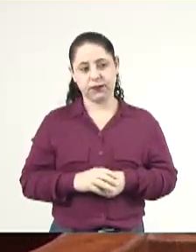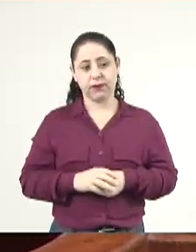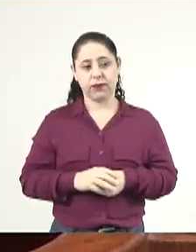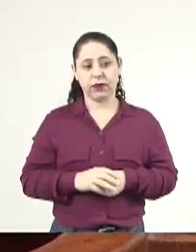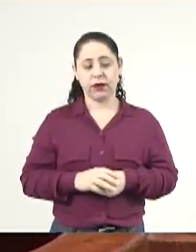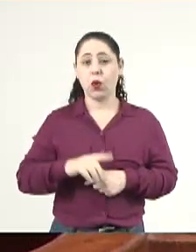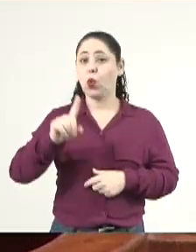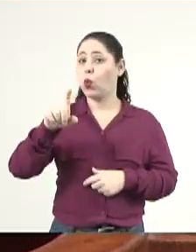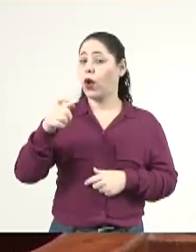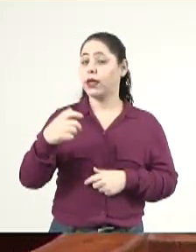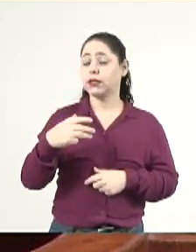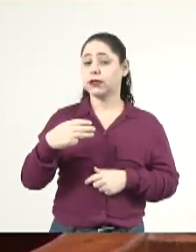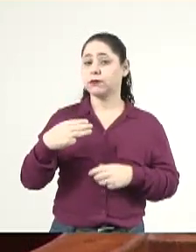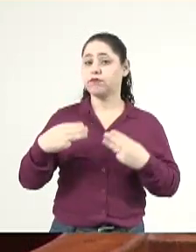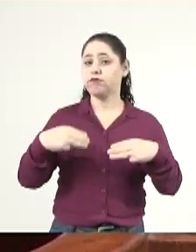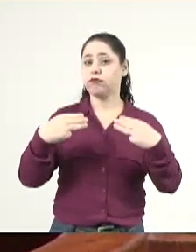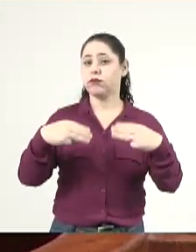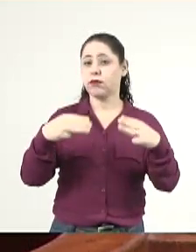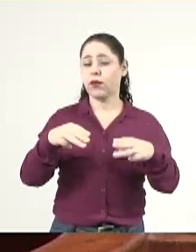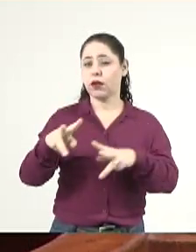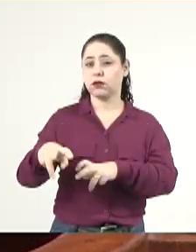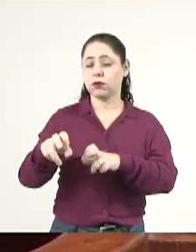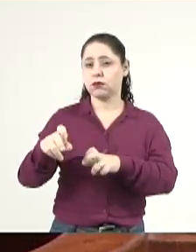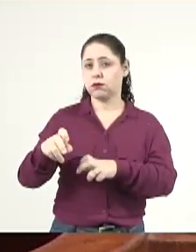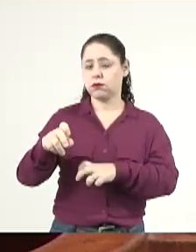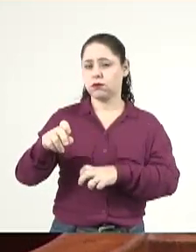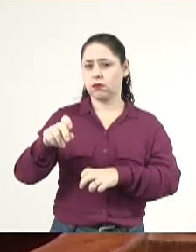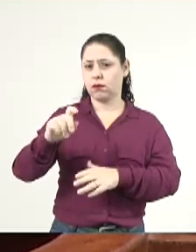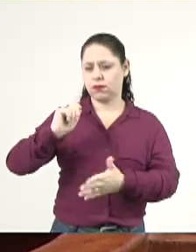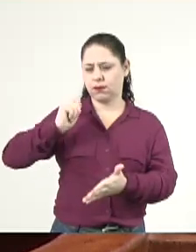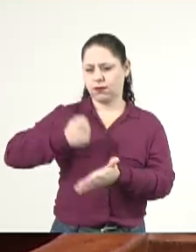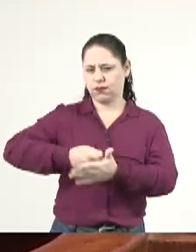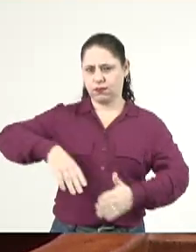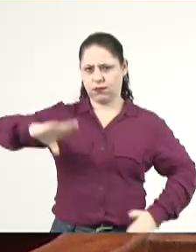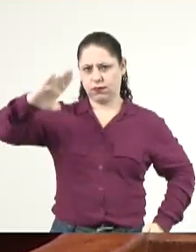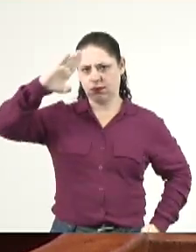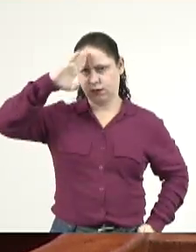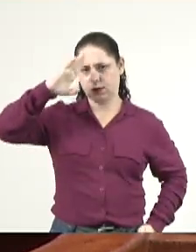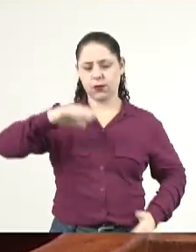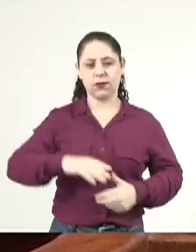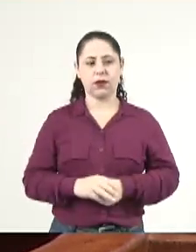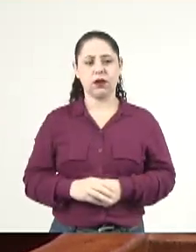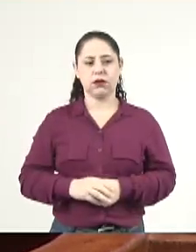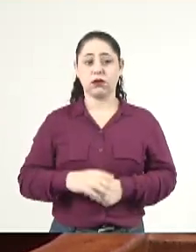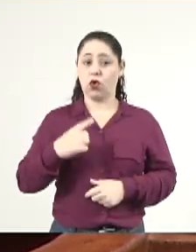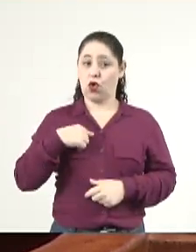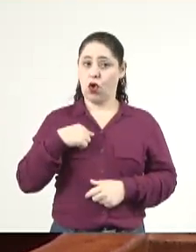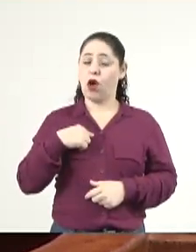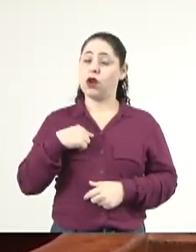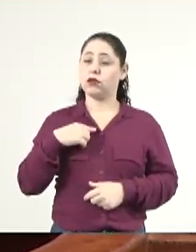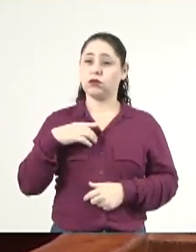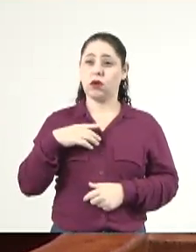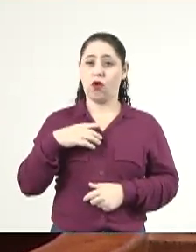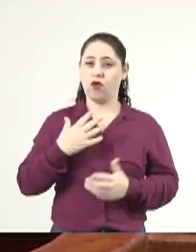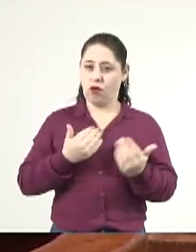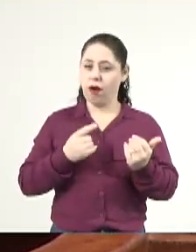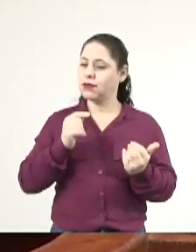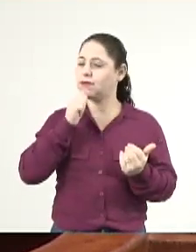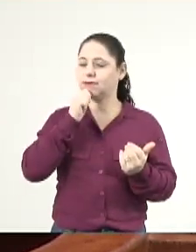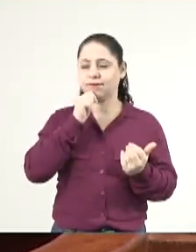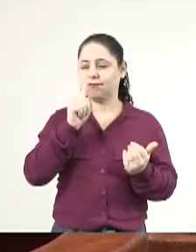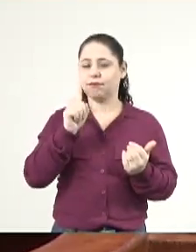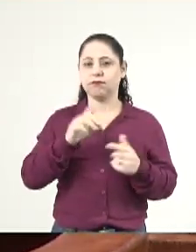do ex-ministro da Fazenda, na época da ditadura militar, até porque eu não sou tão novo assim, eu lembro bem